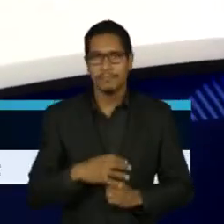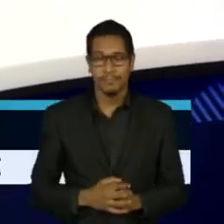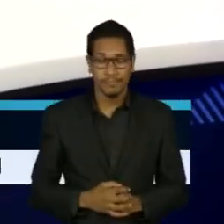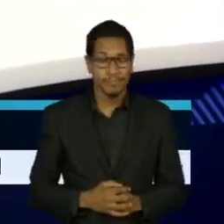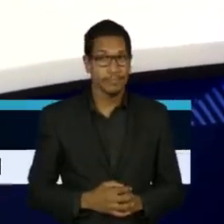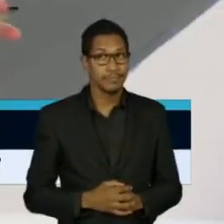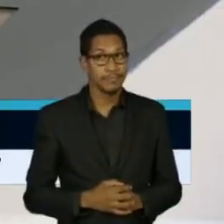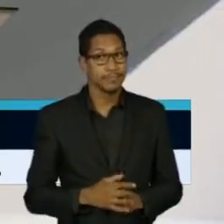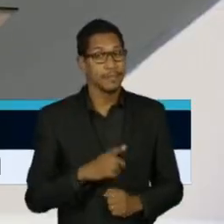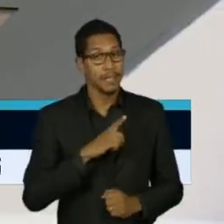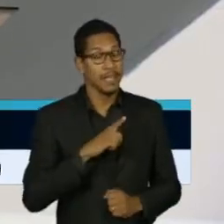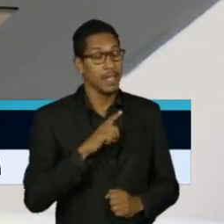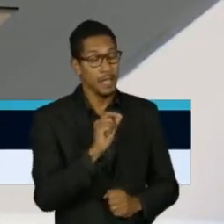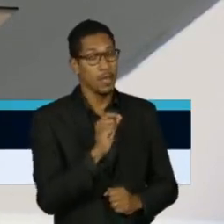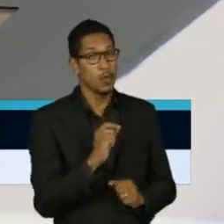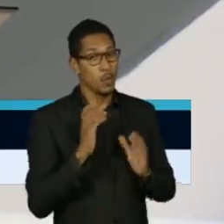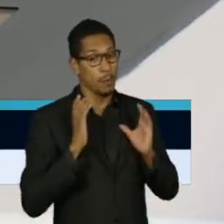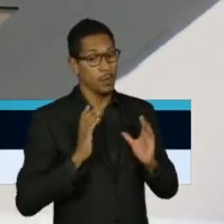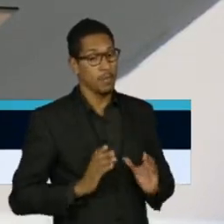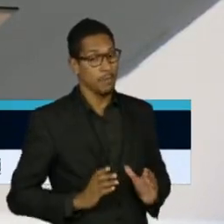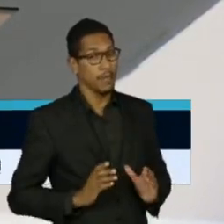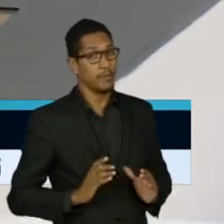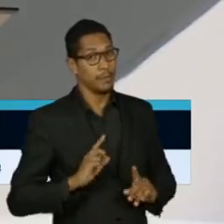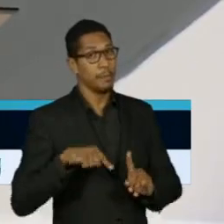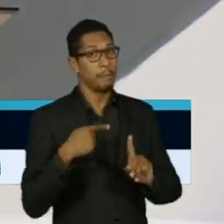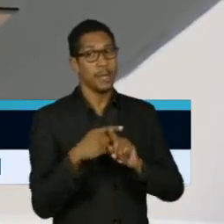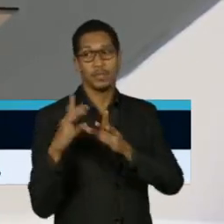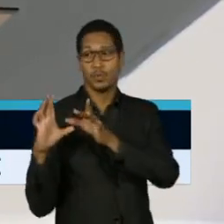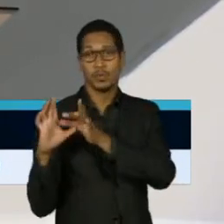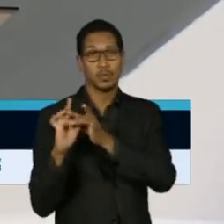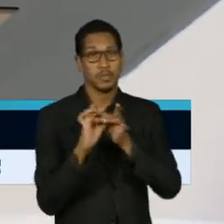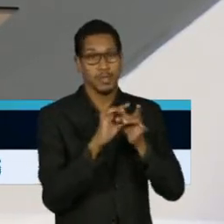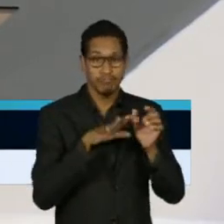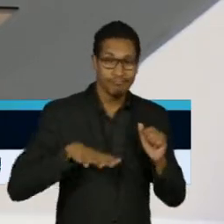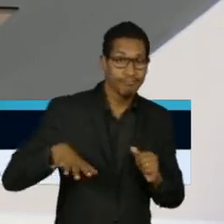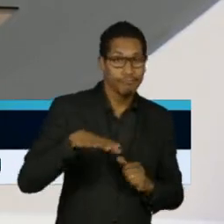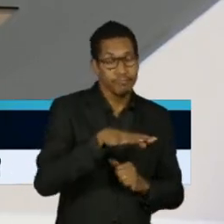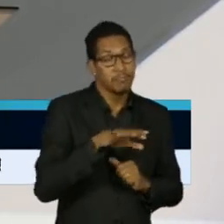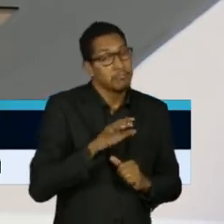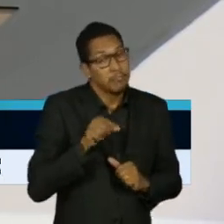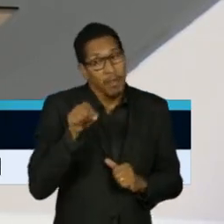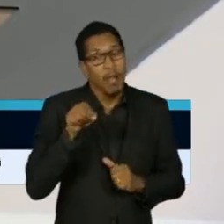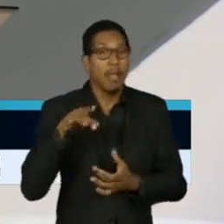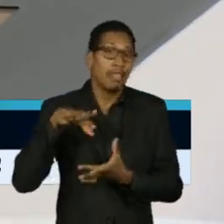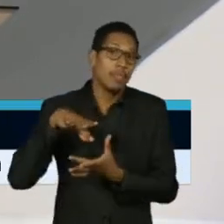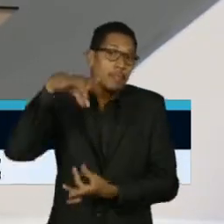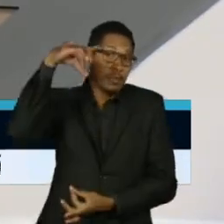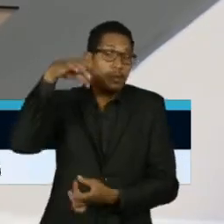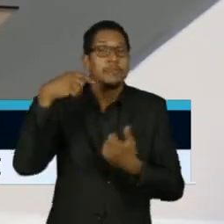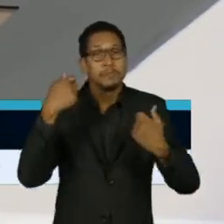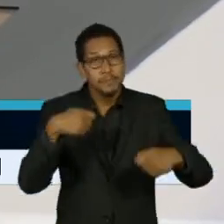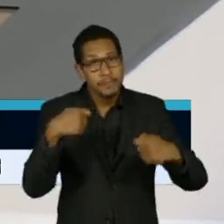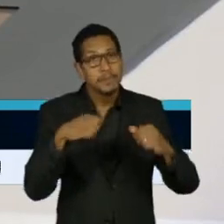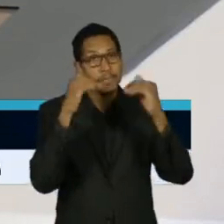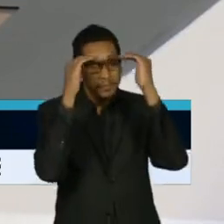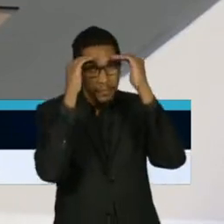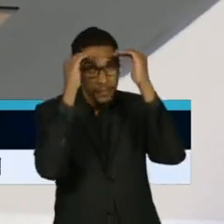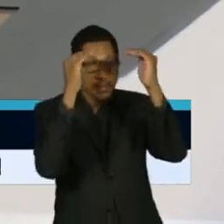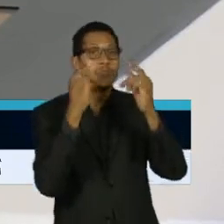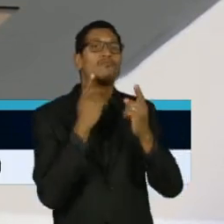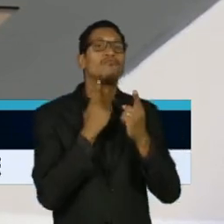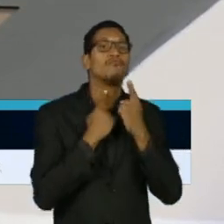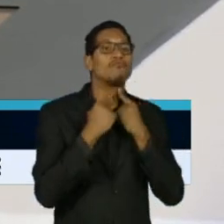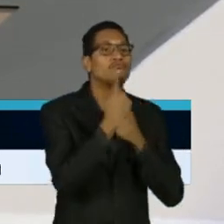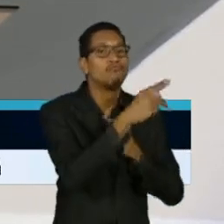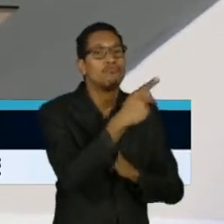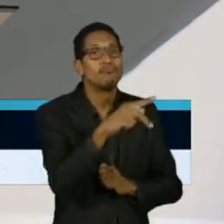mas esse cenário. Eu acho que esse cenário é um cenário da democracia. Nós temos que respeitar a vontade popular.